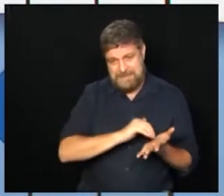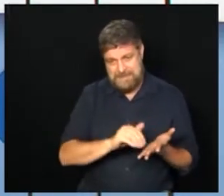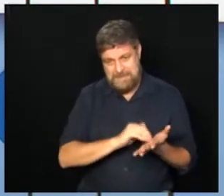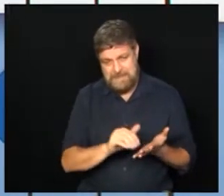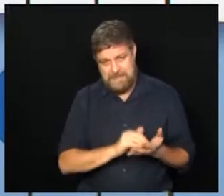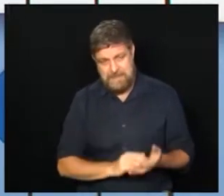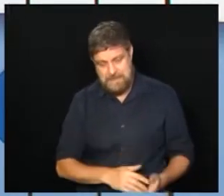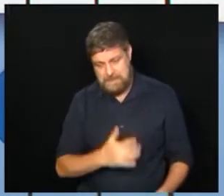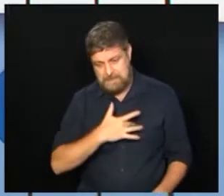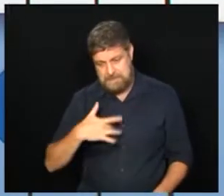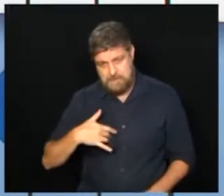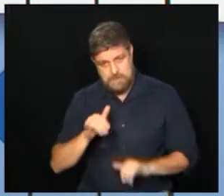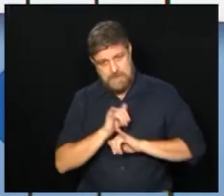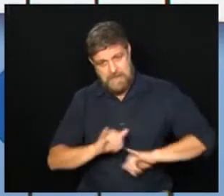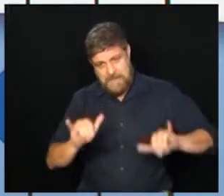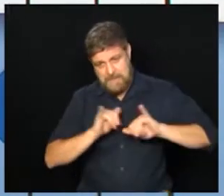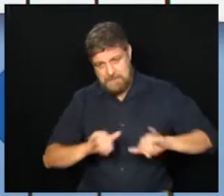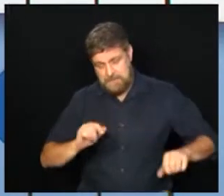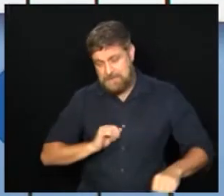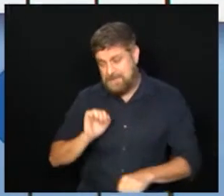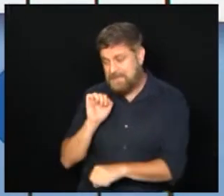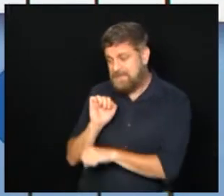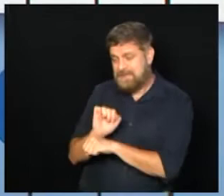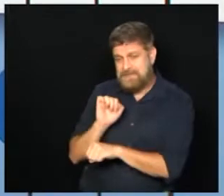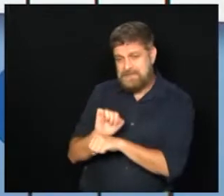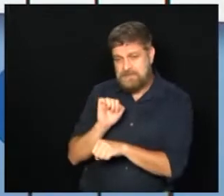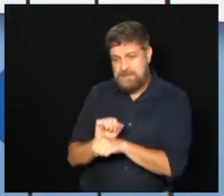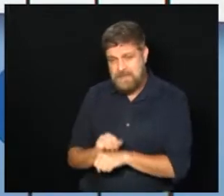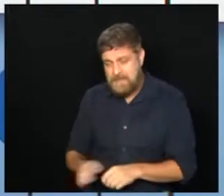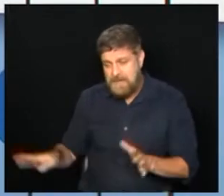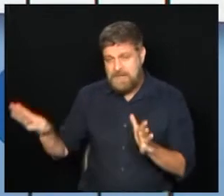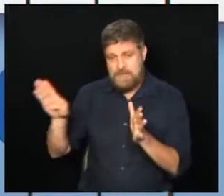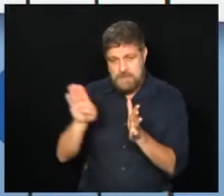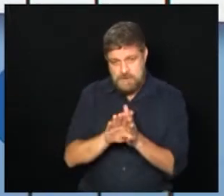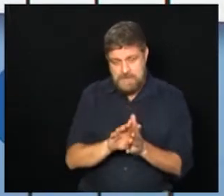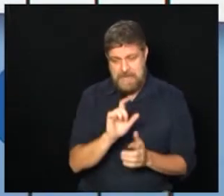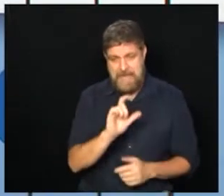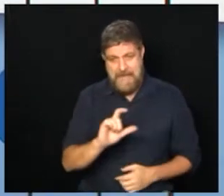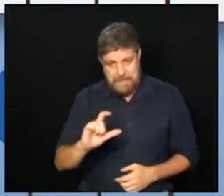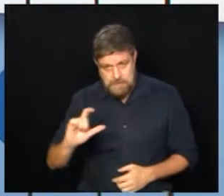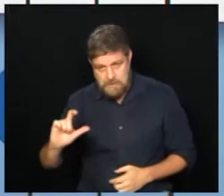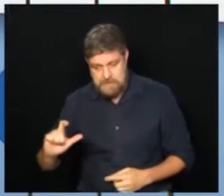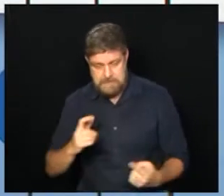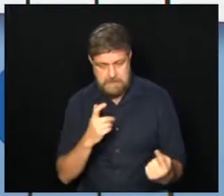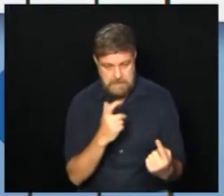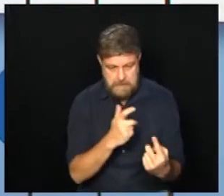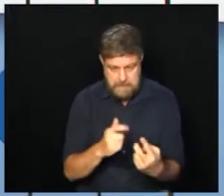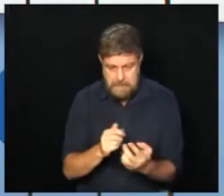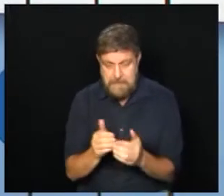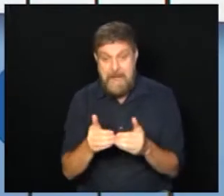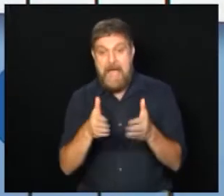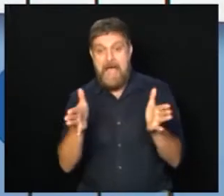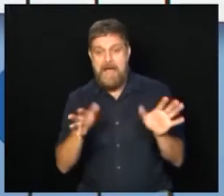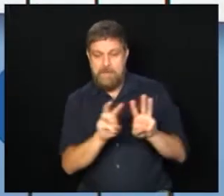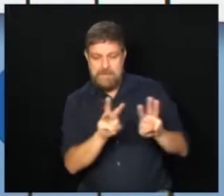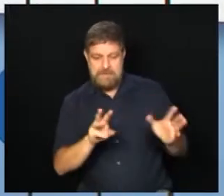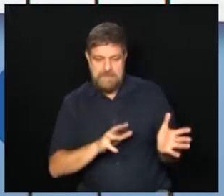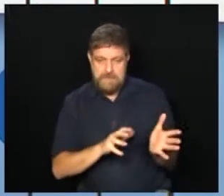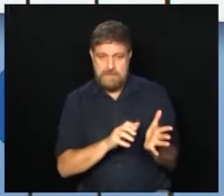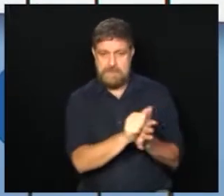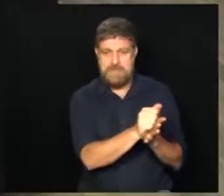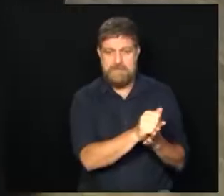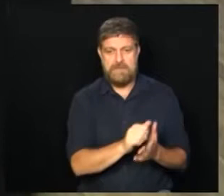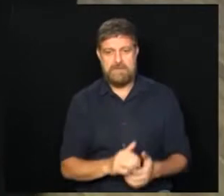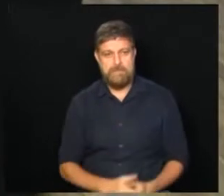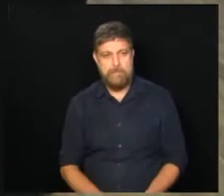de Saúde avisa que aguarda o envio das doses pelo Estado para, então, abrir o agendamento para este